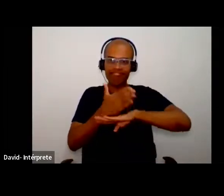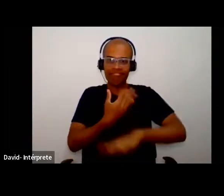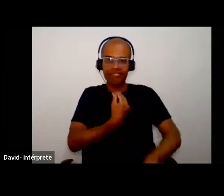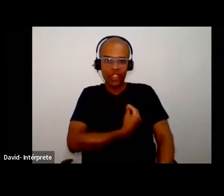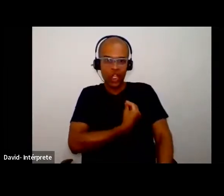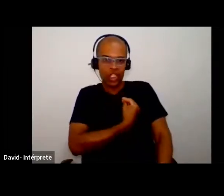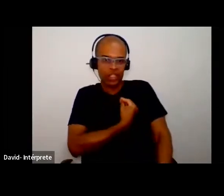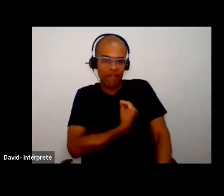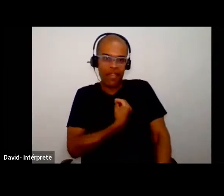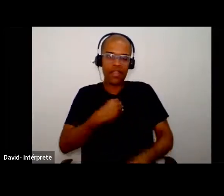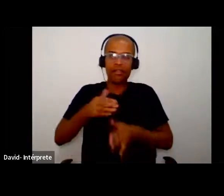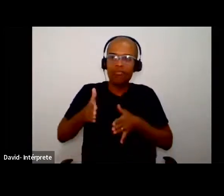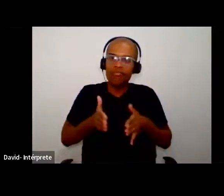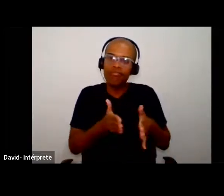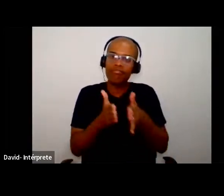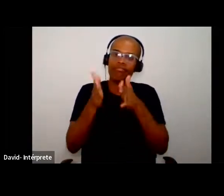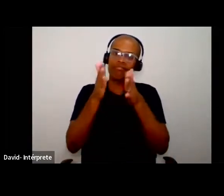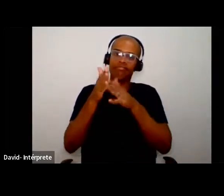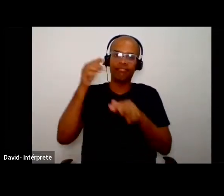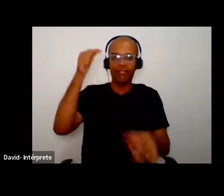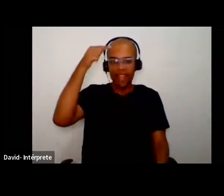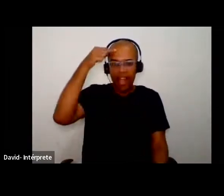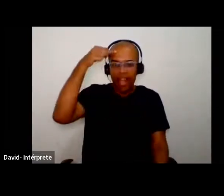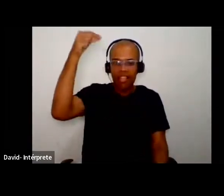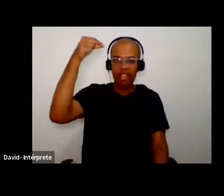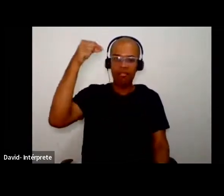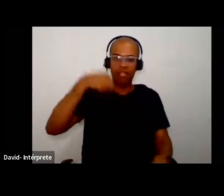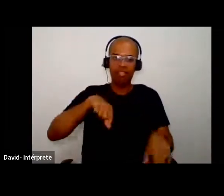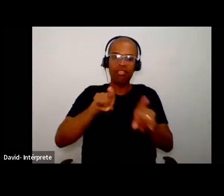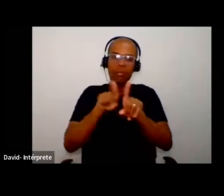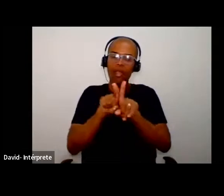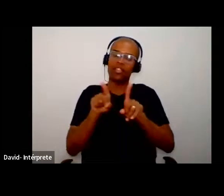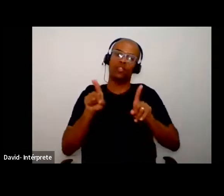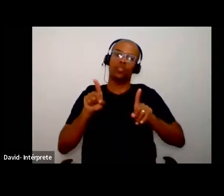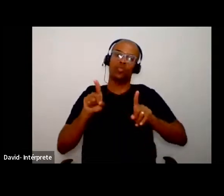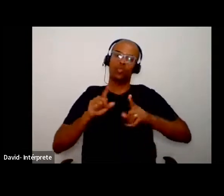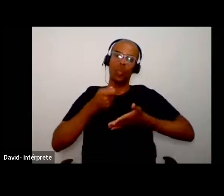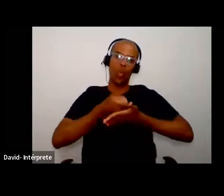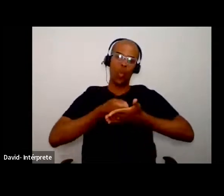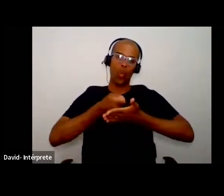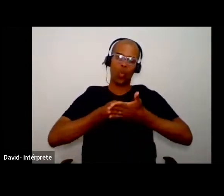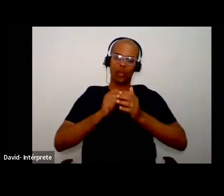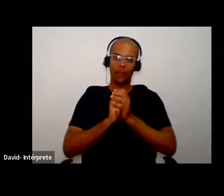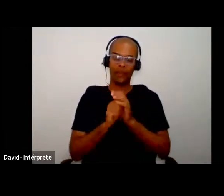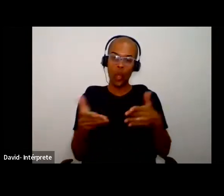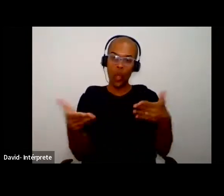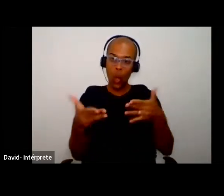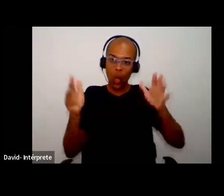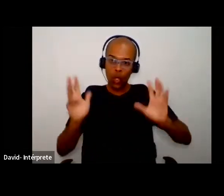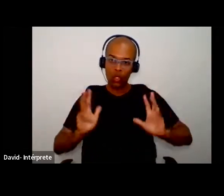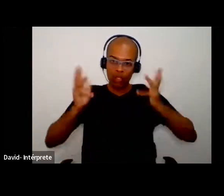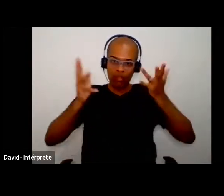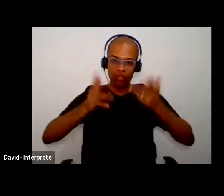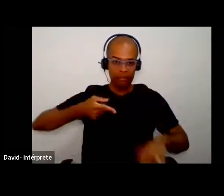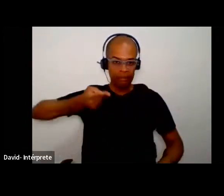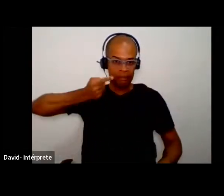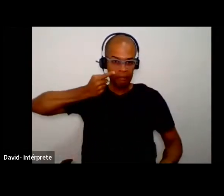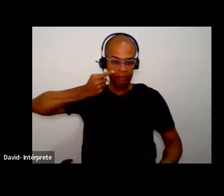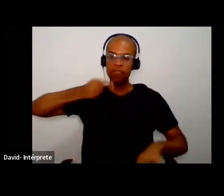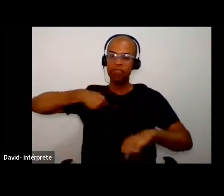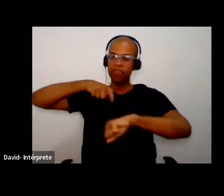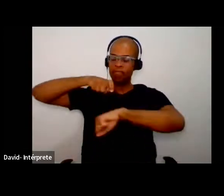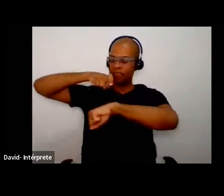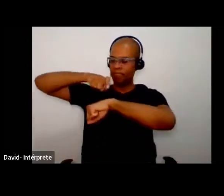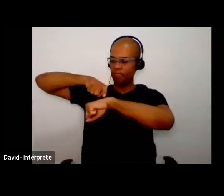nossa caminhada acadêmica e de luta. Neste evento, vocês vão ver vários momentos